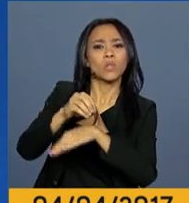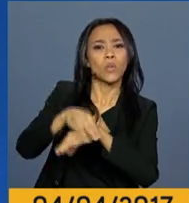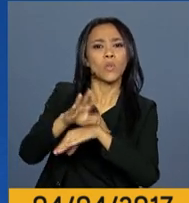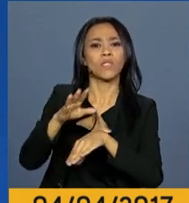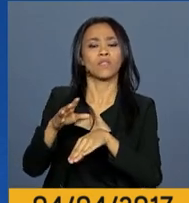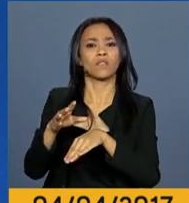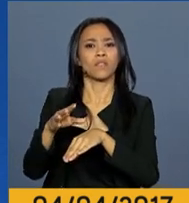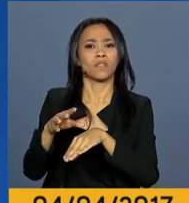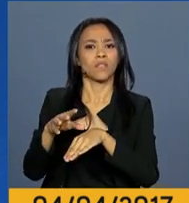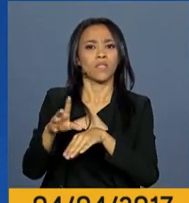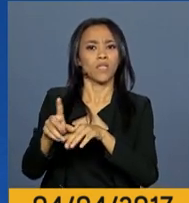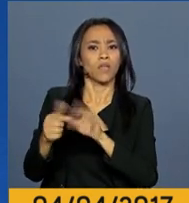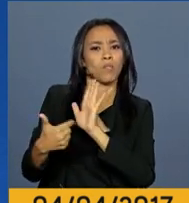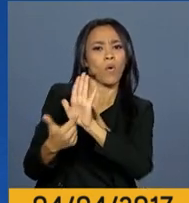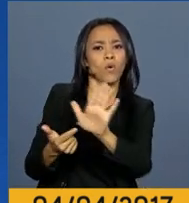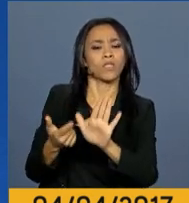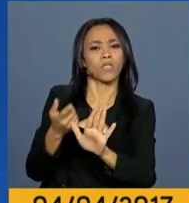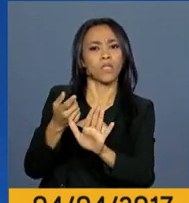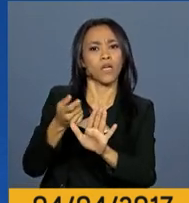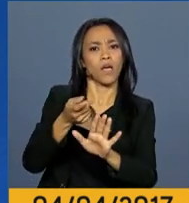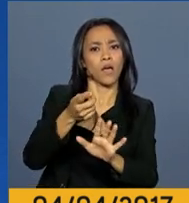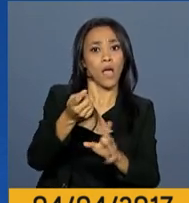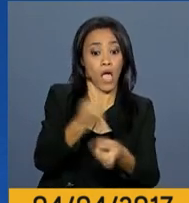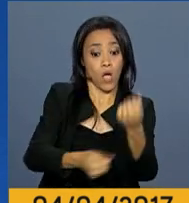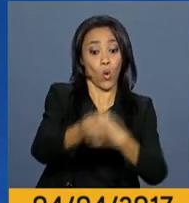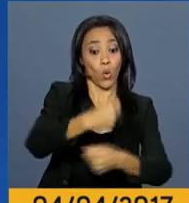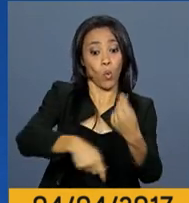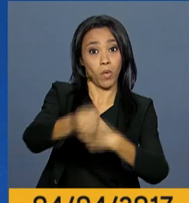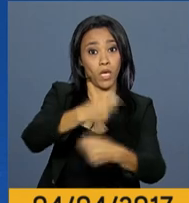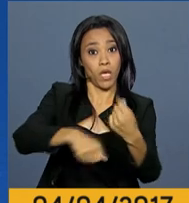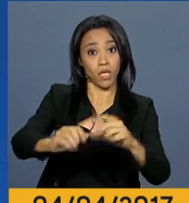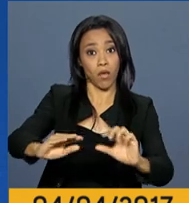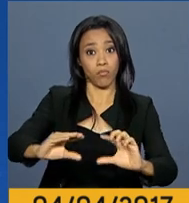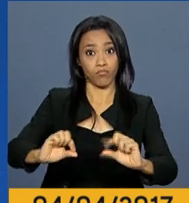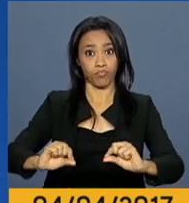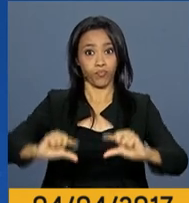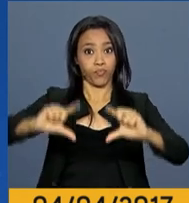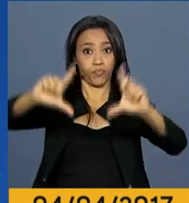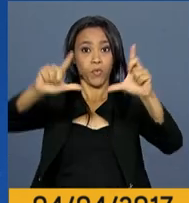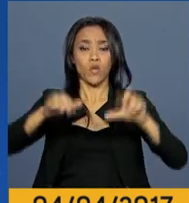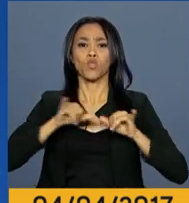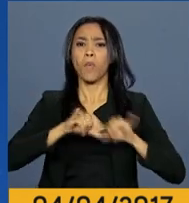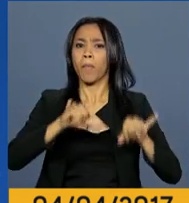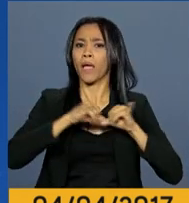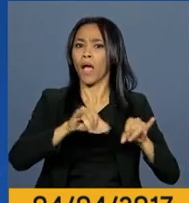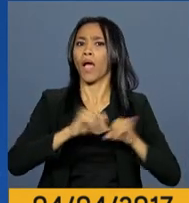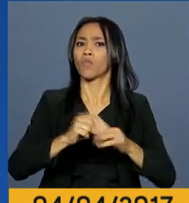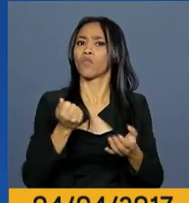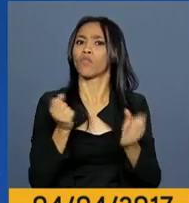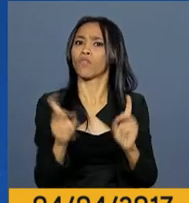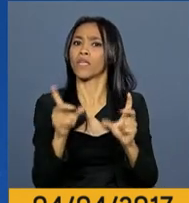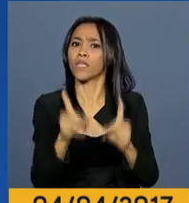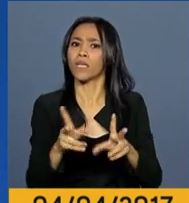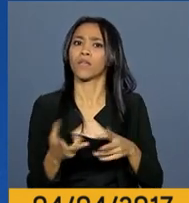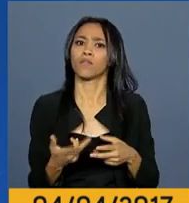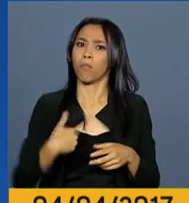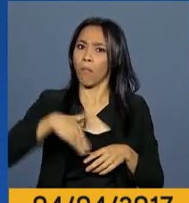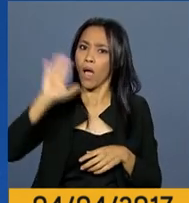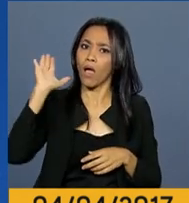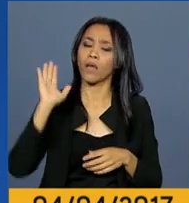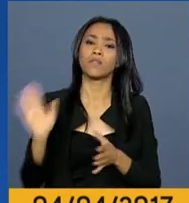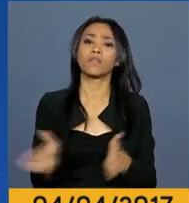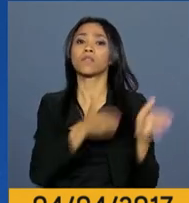que acusam uma atividade econômica, estão em alta. Os supermercados estão começando a vender mais, aumentou a produção de